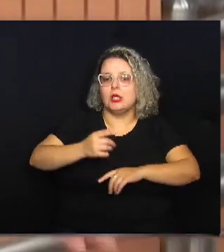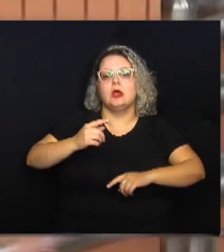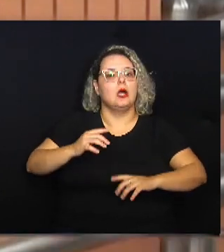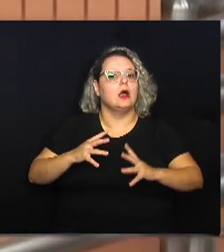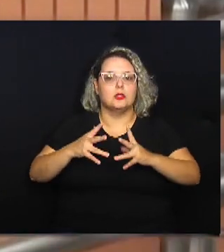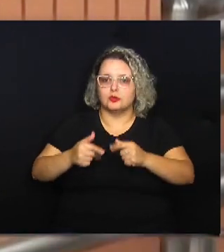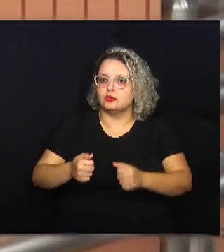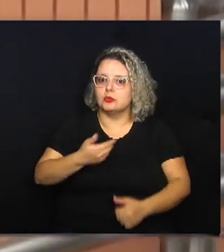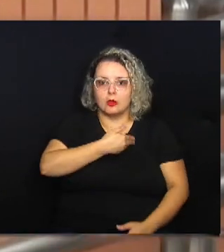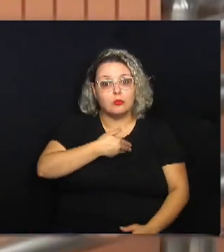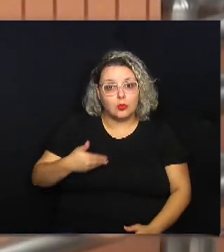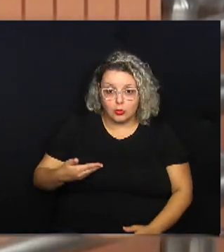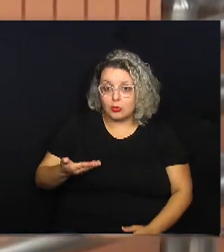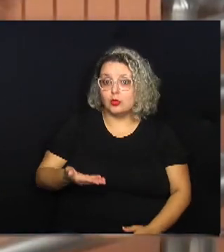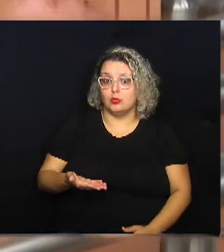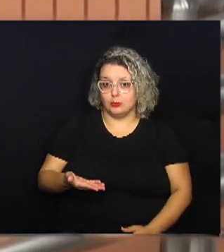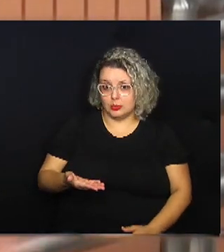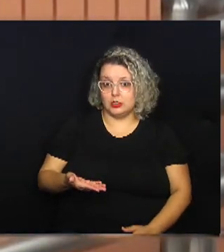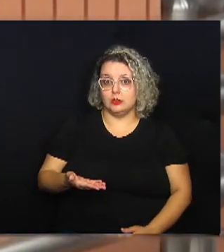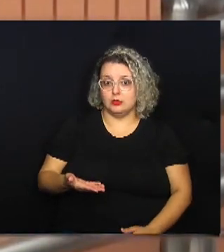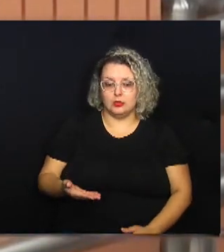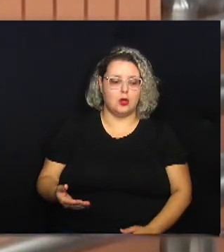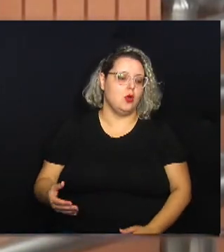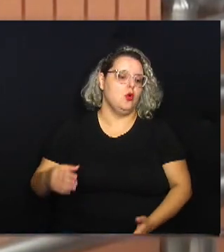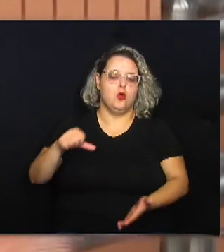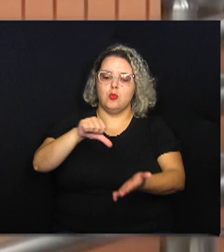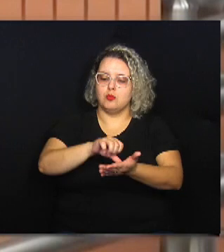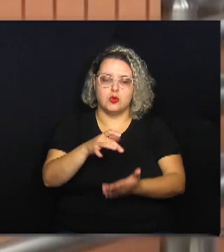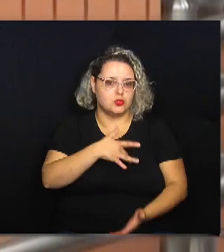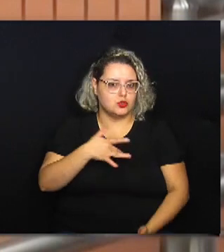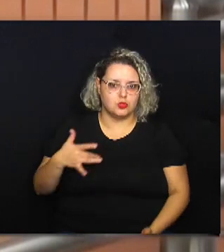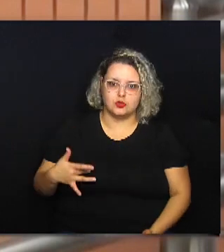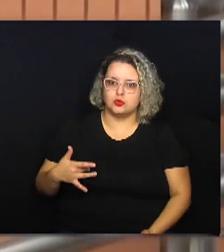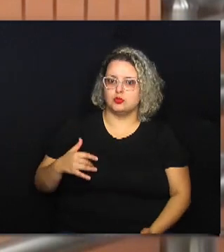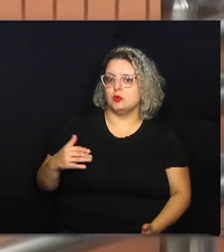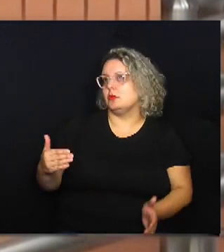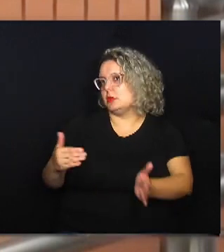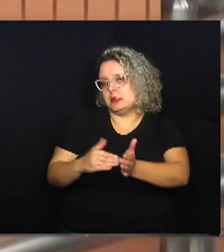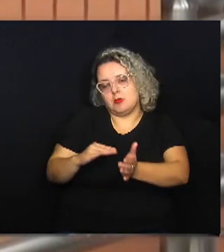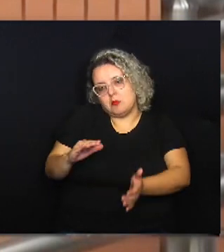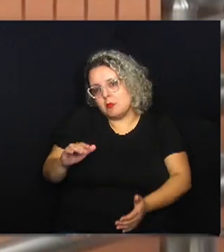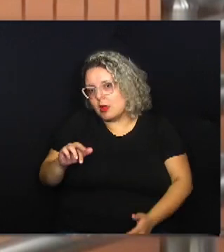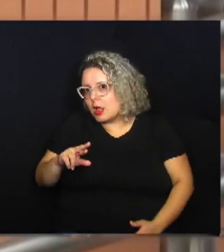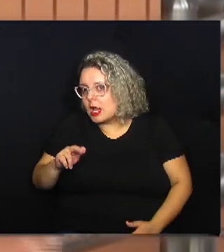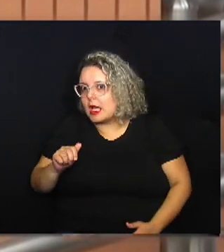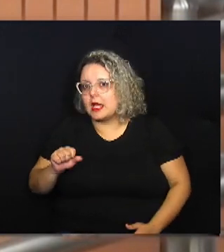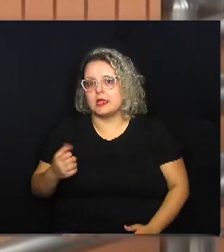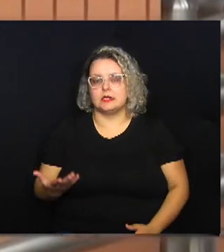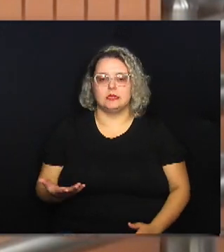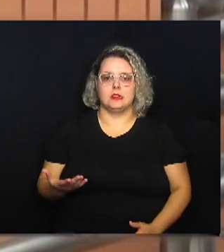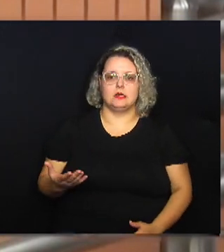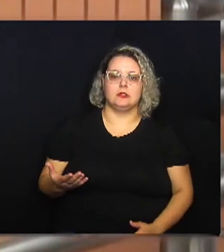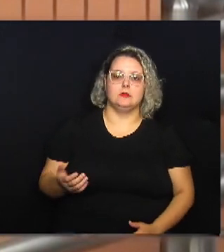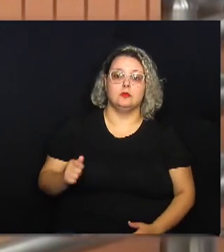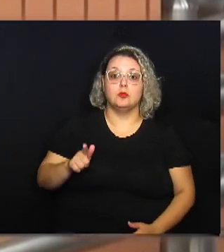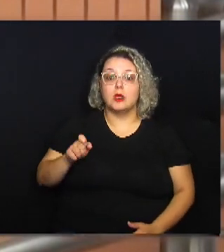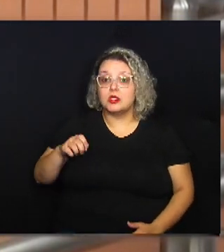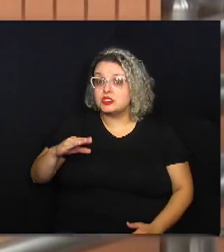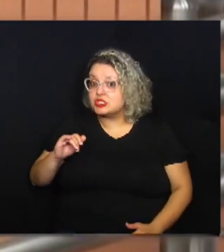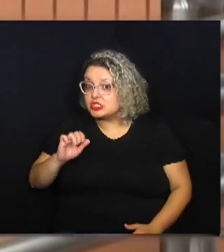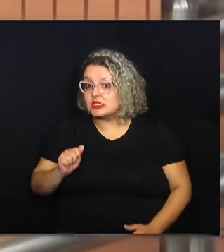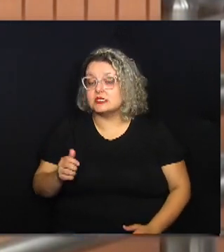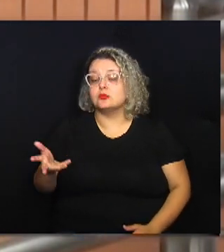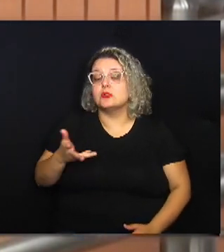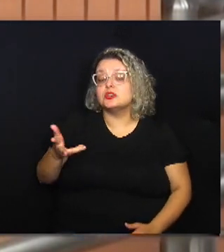públicos né tanto o posto de saúde ou mesmo um crase uma agência do agiliza Campinas então